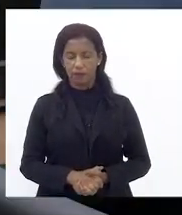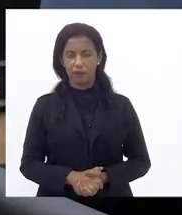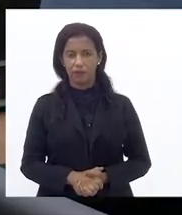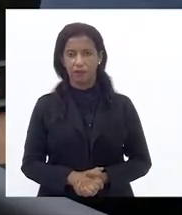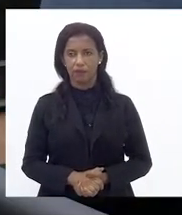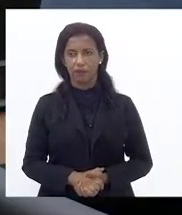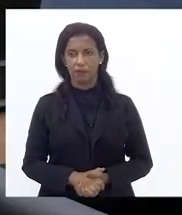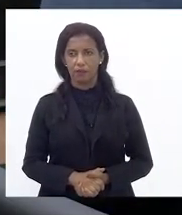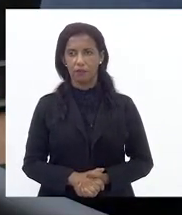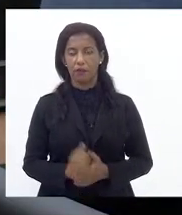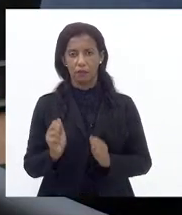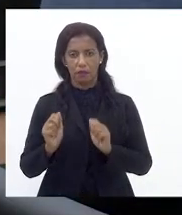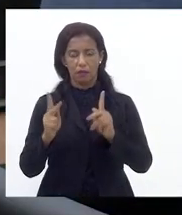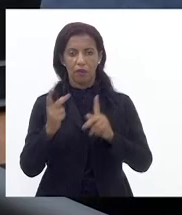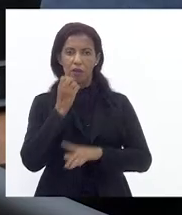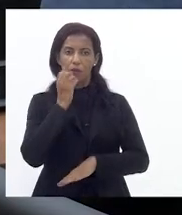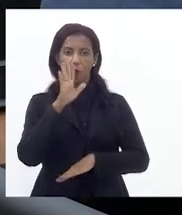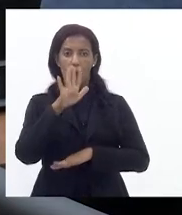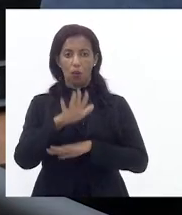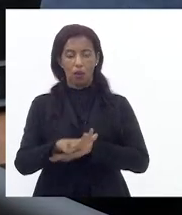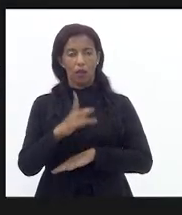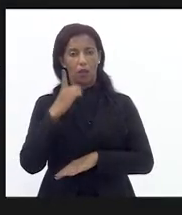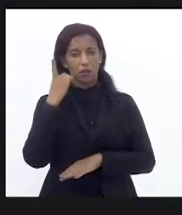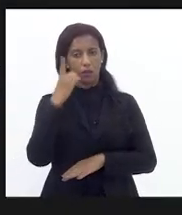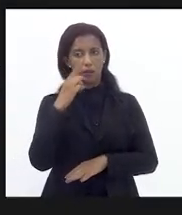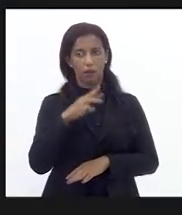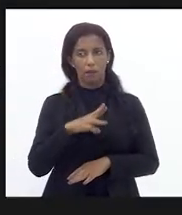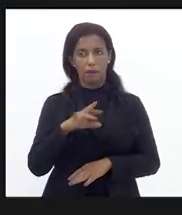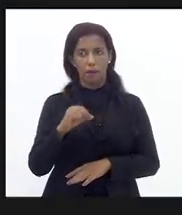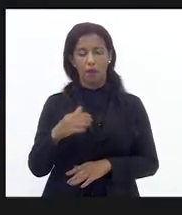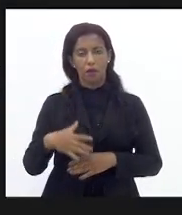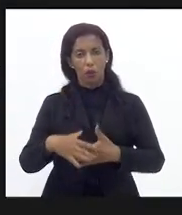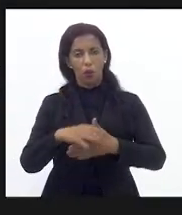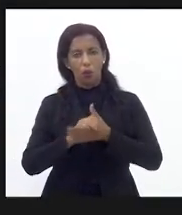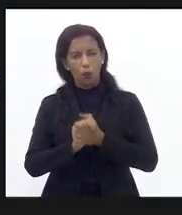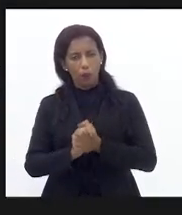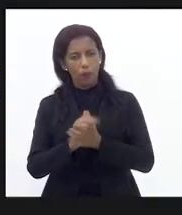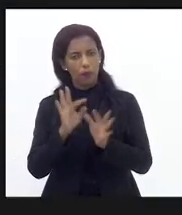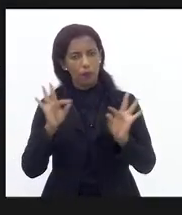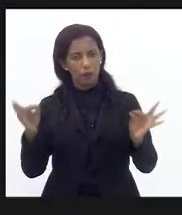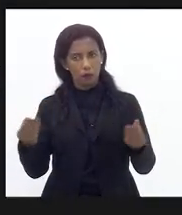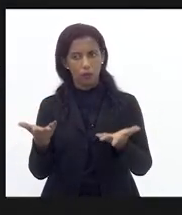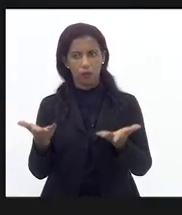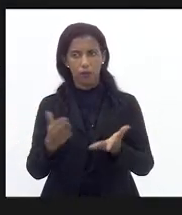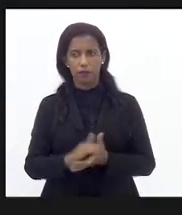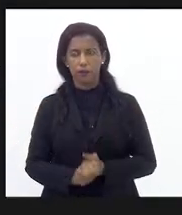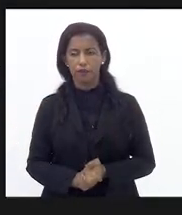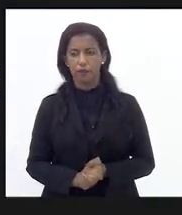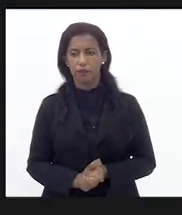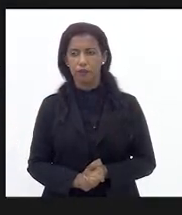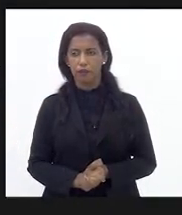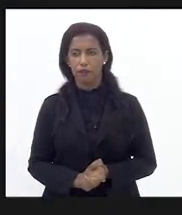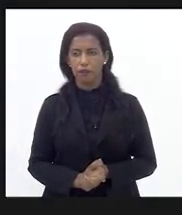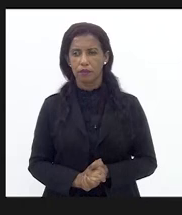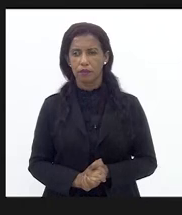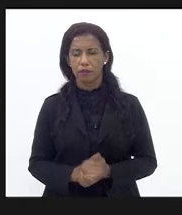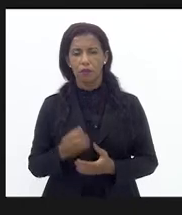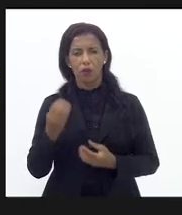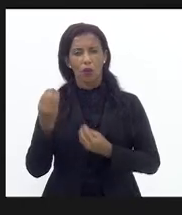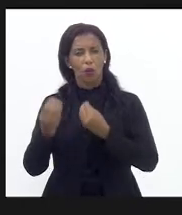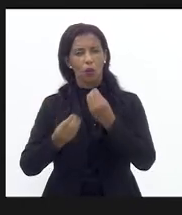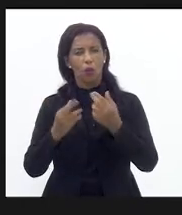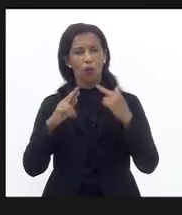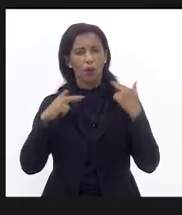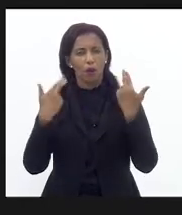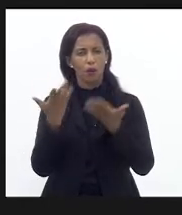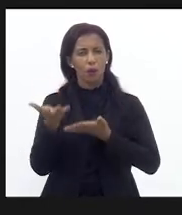minutos ok Boa tarde ia fazer um comprimento fica mais presente como assistência pública